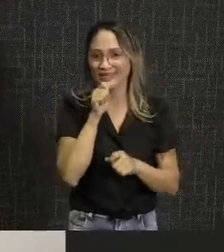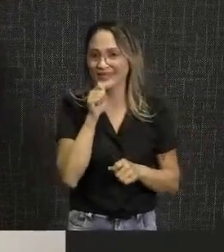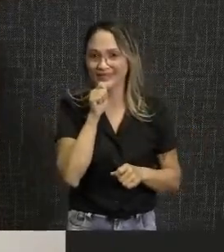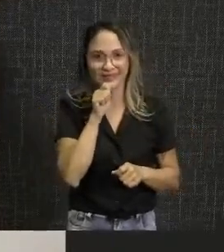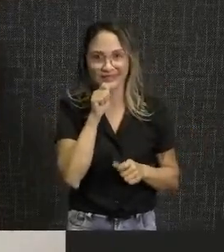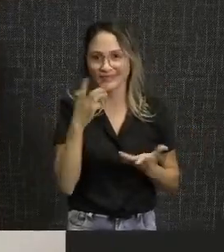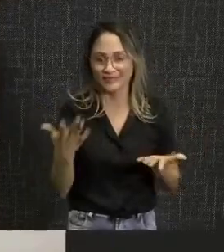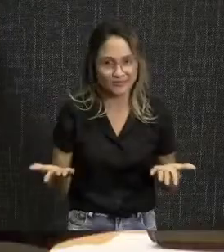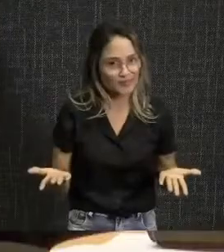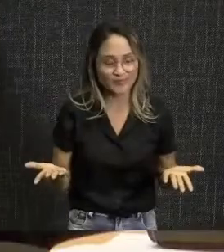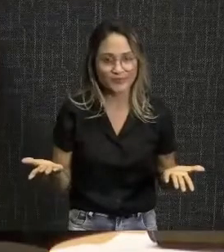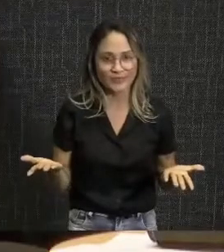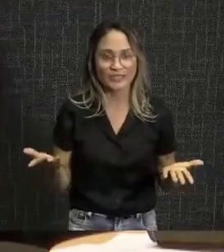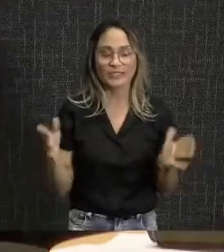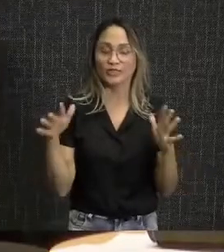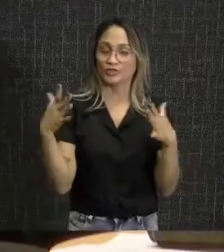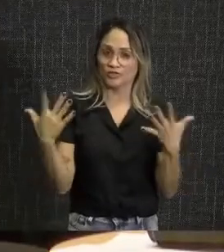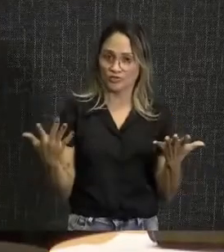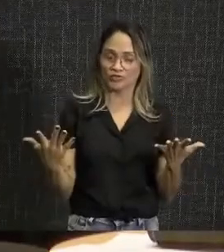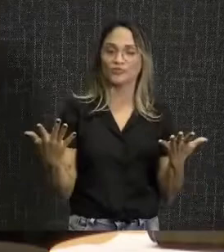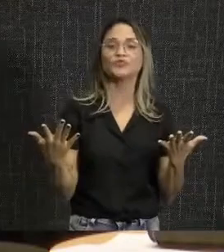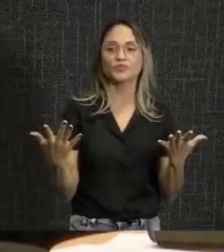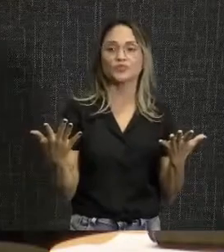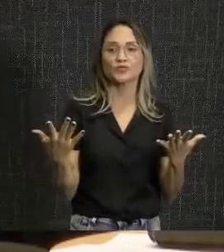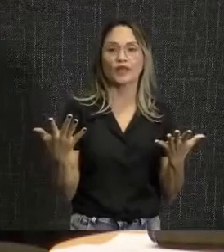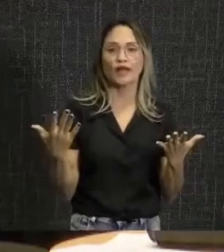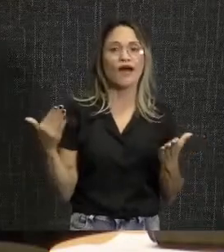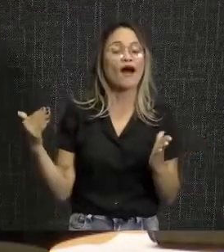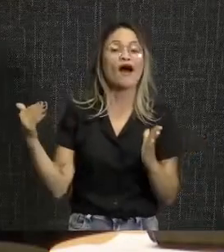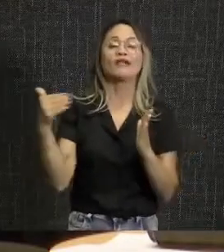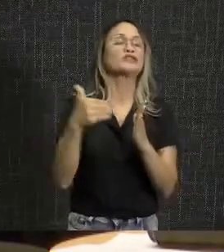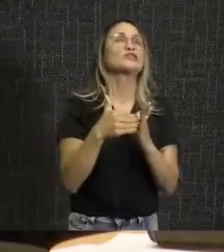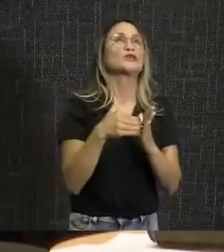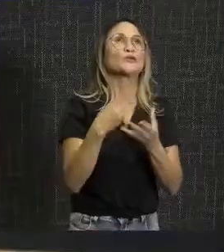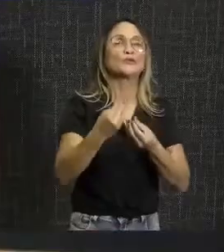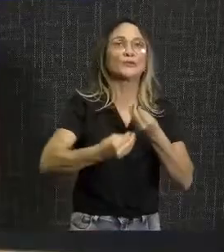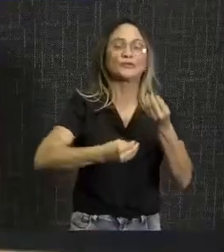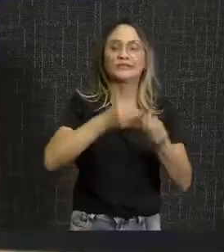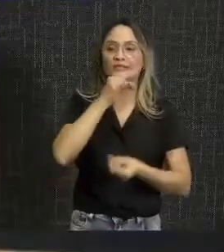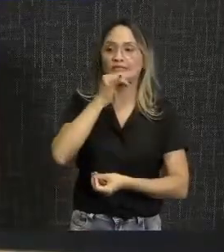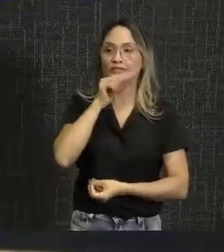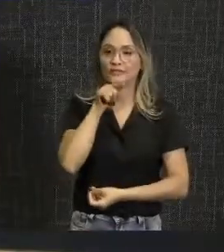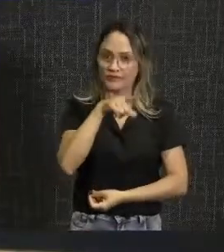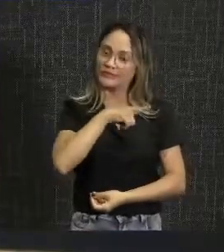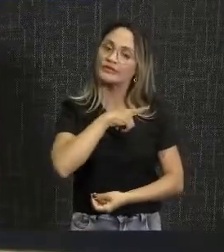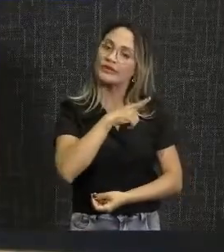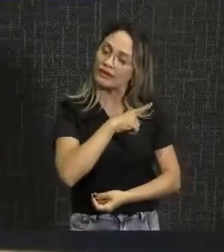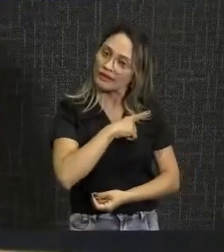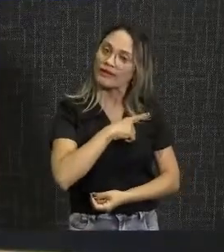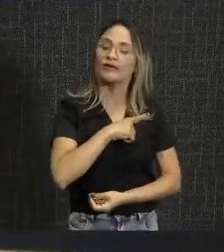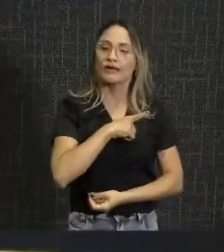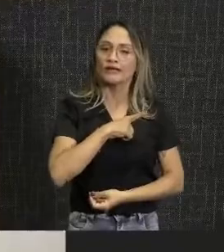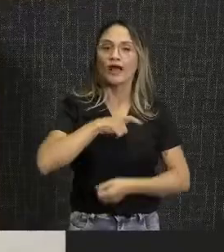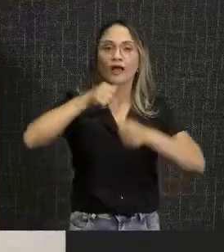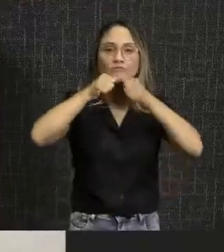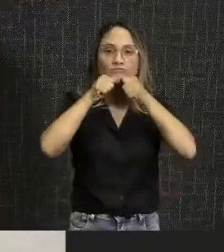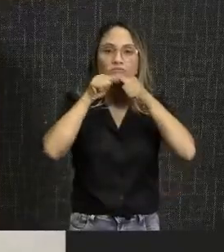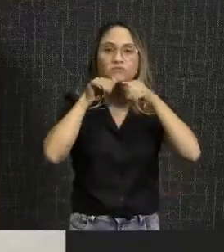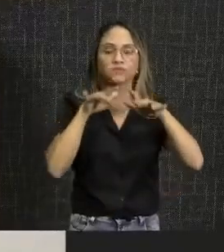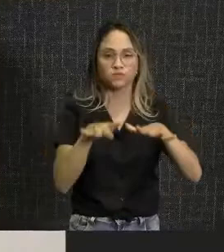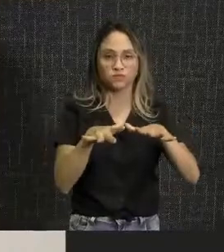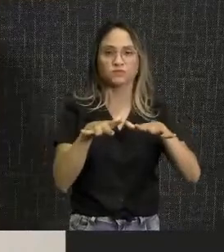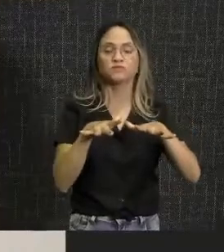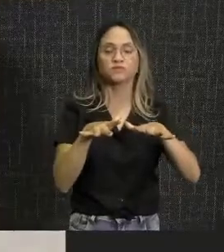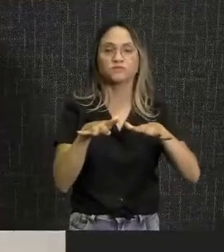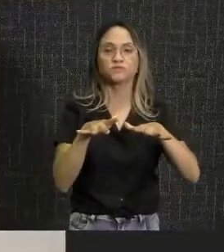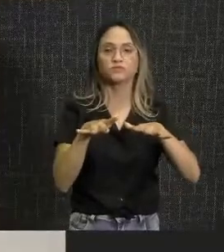o próprio grau em que ponto, né, você tem nessa epidemia uma coisa